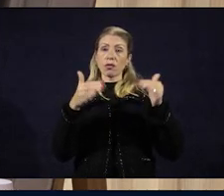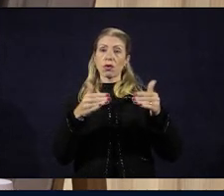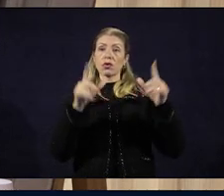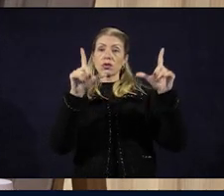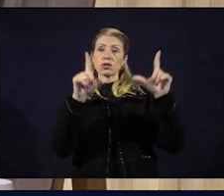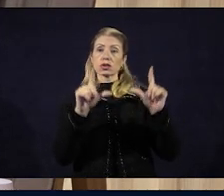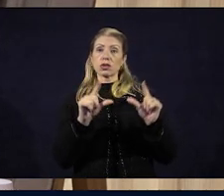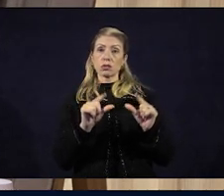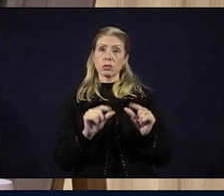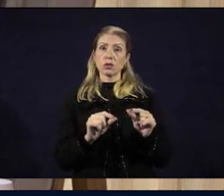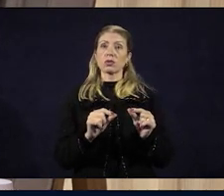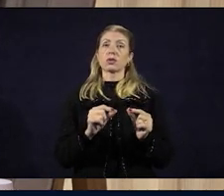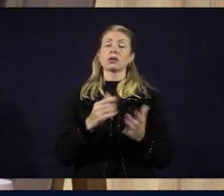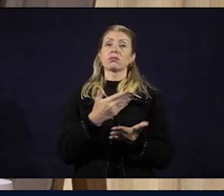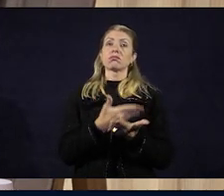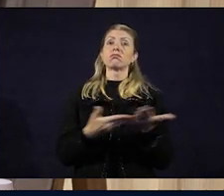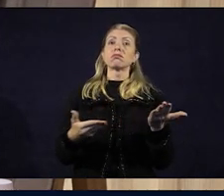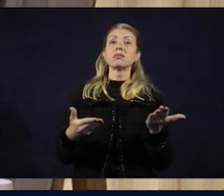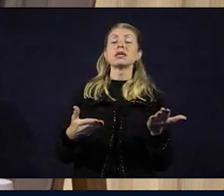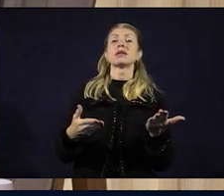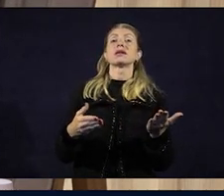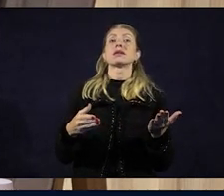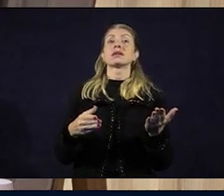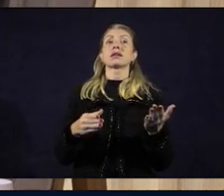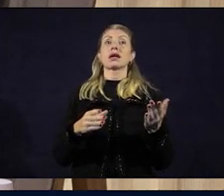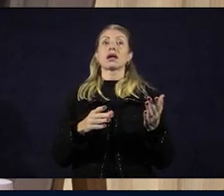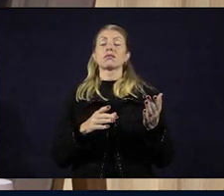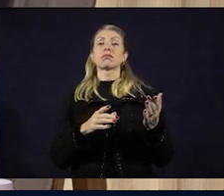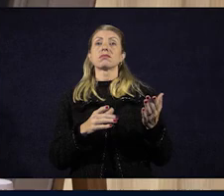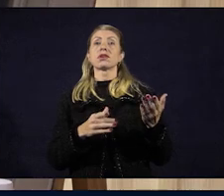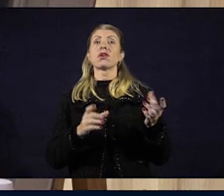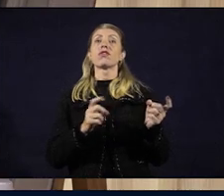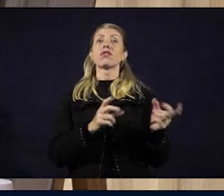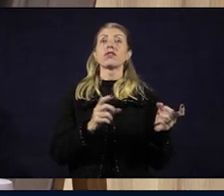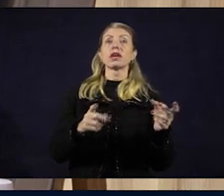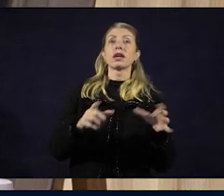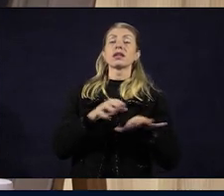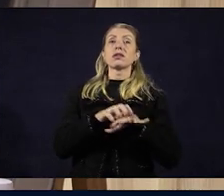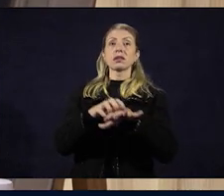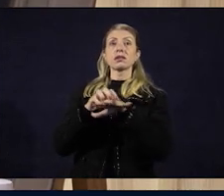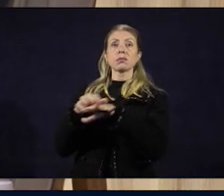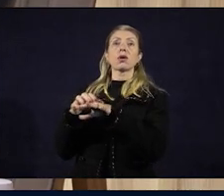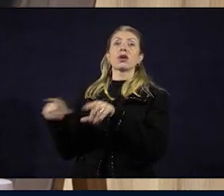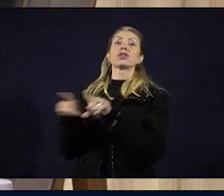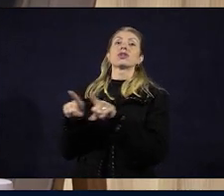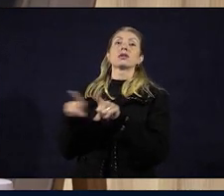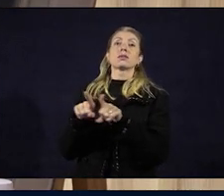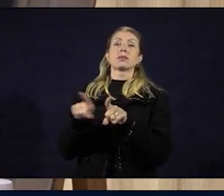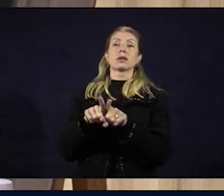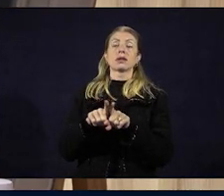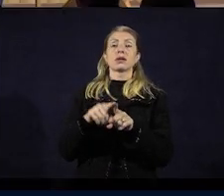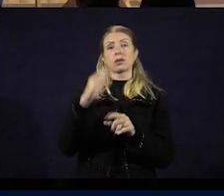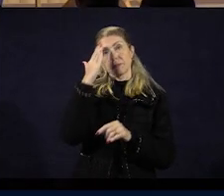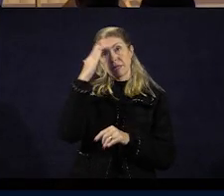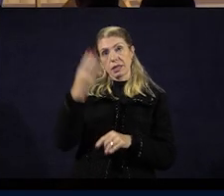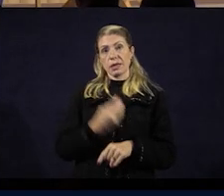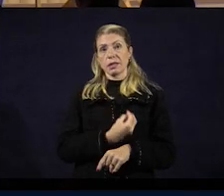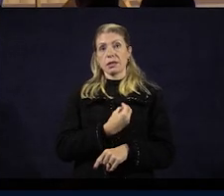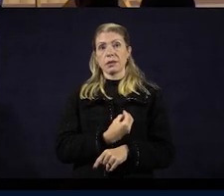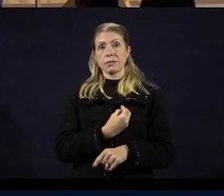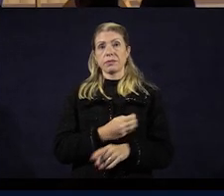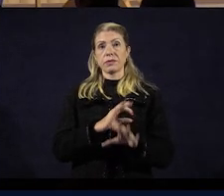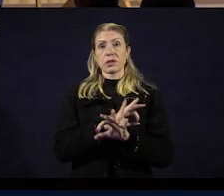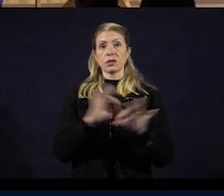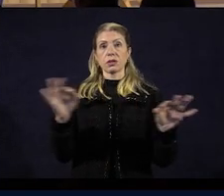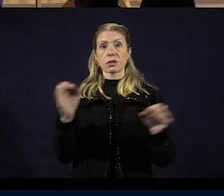de gargalo logístico, redução de custo de transporte e tudo mais? Acho que seria um bom começo. Obrigado pela presença. Tá